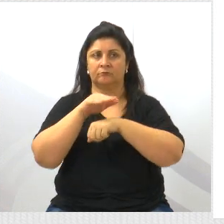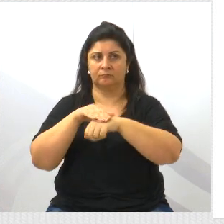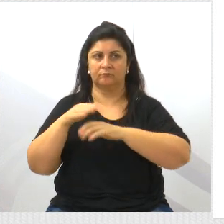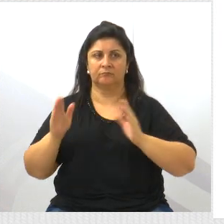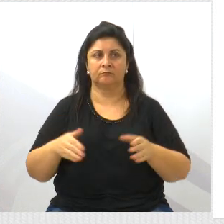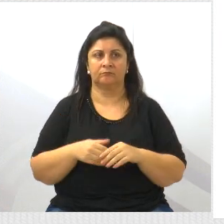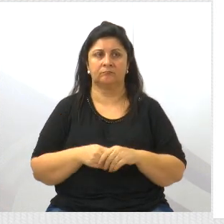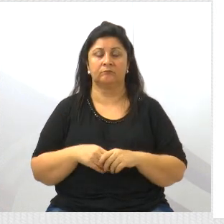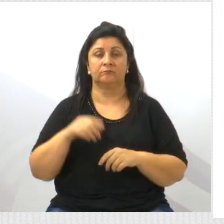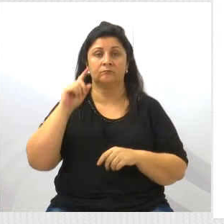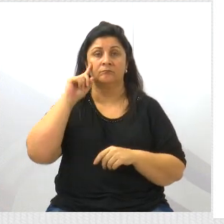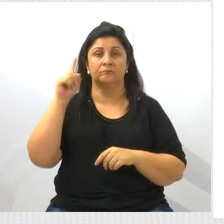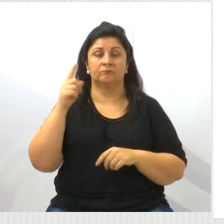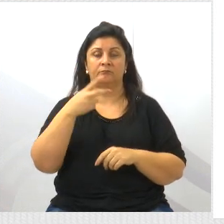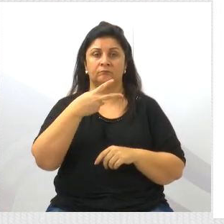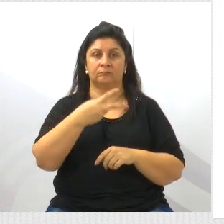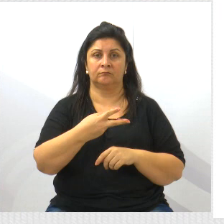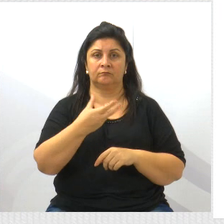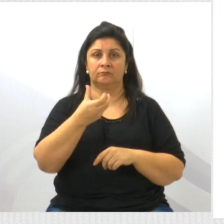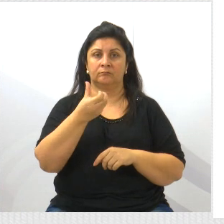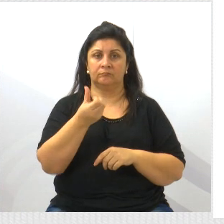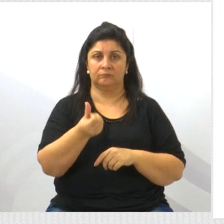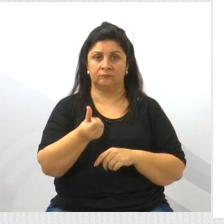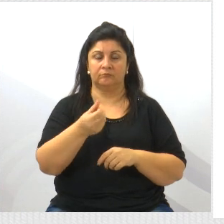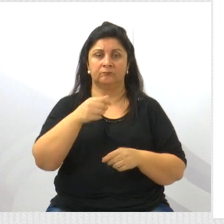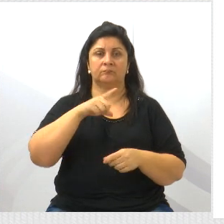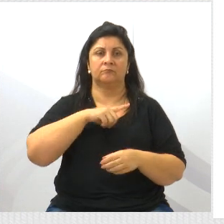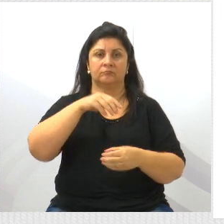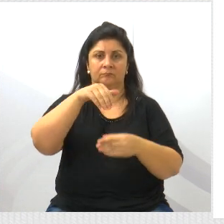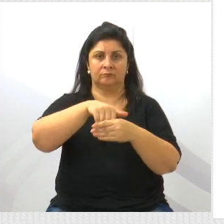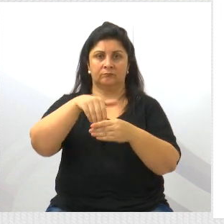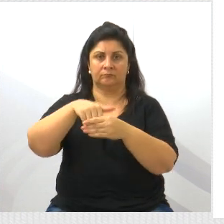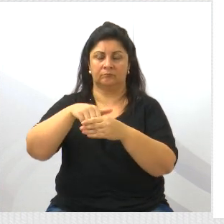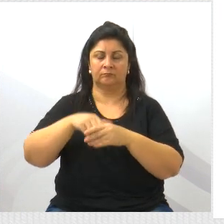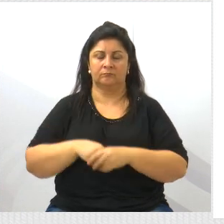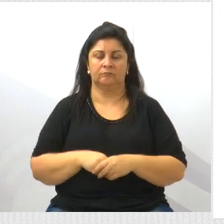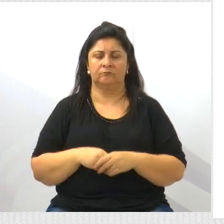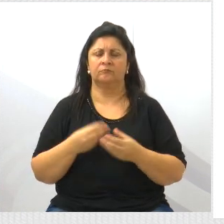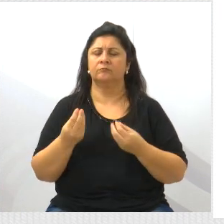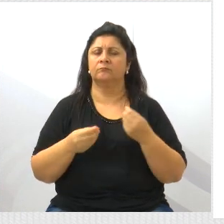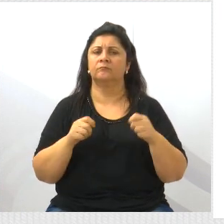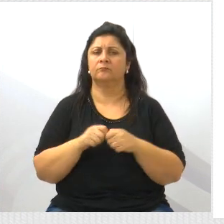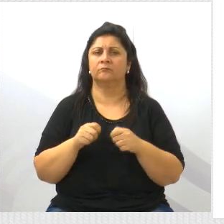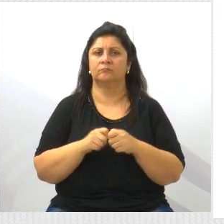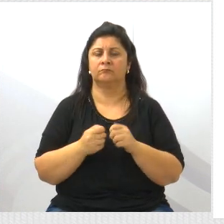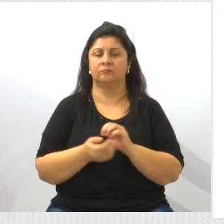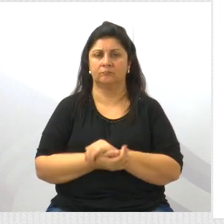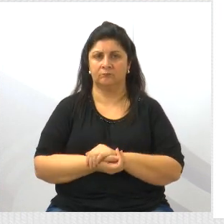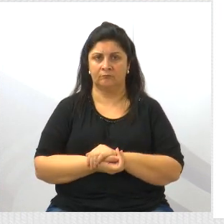dia 26 vai ser a nossa eleição final. Como que vai ser essa eleição?